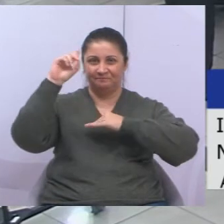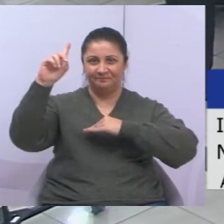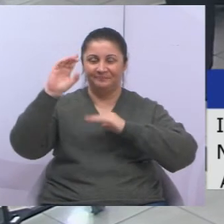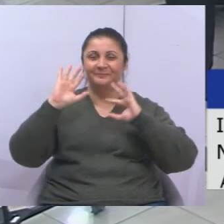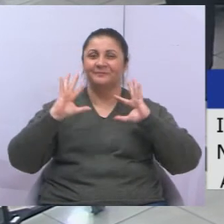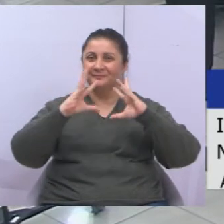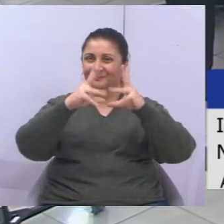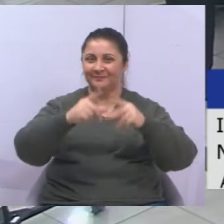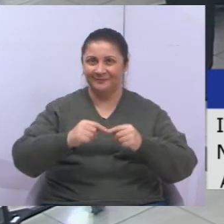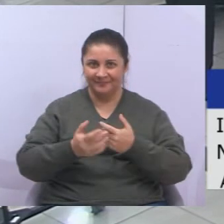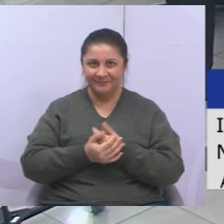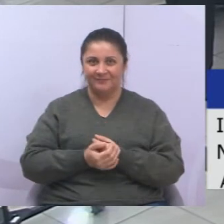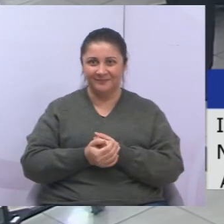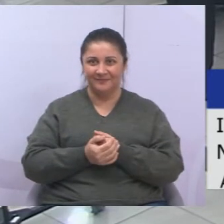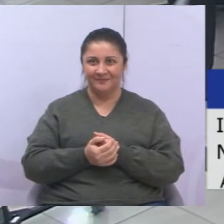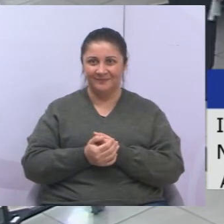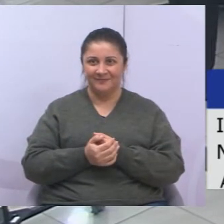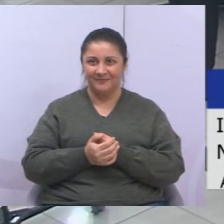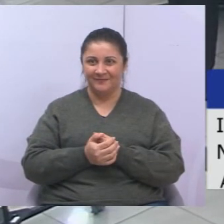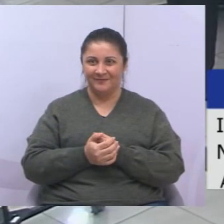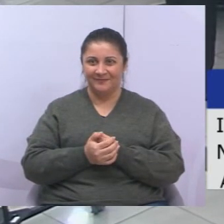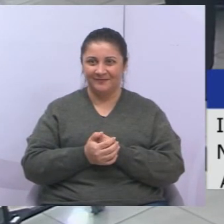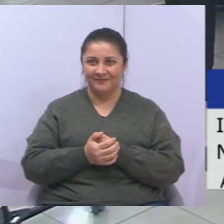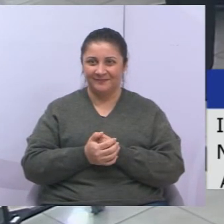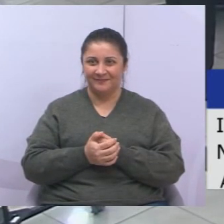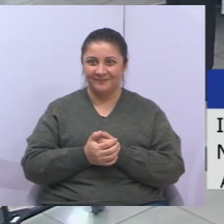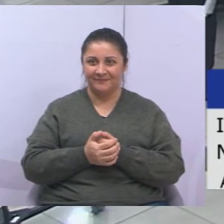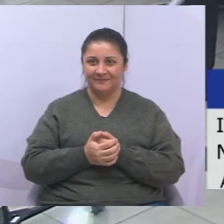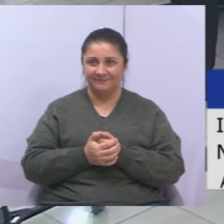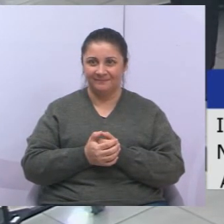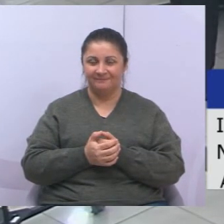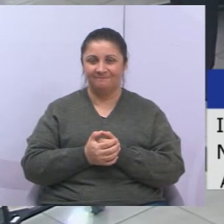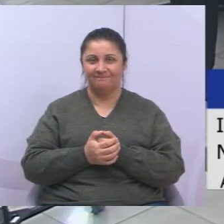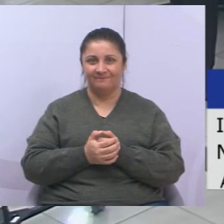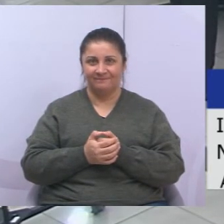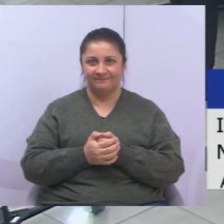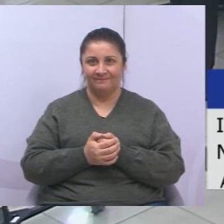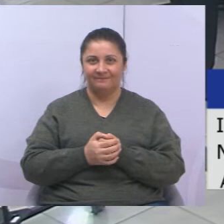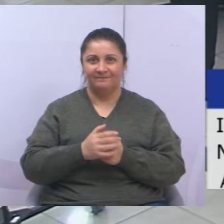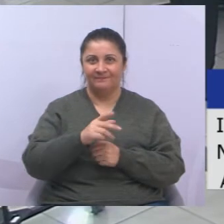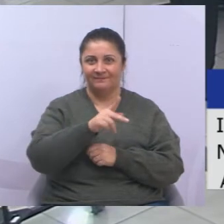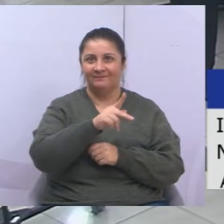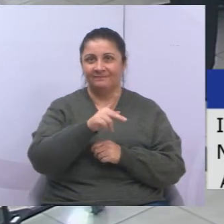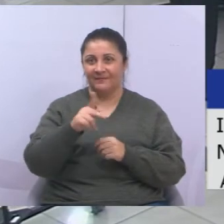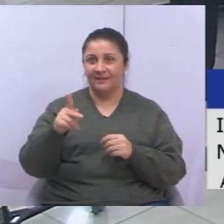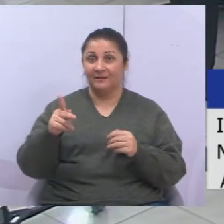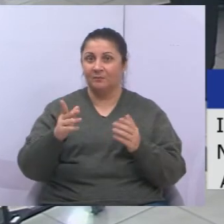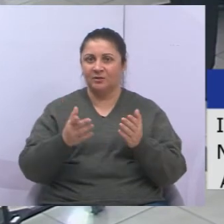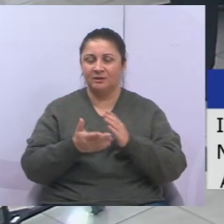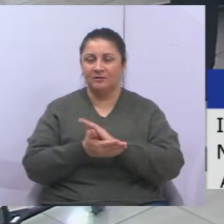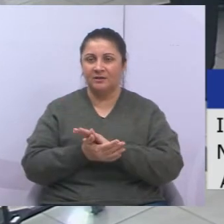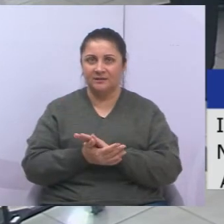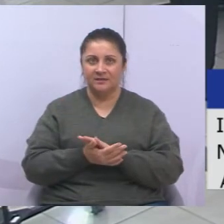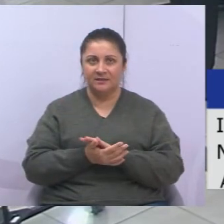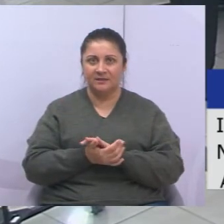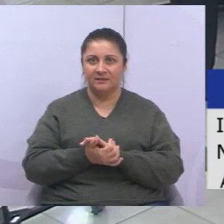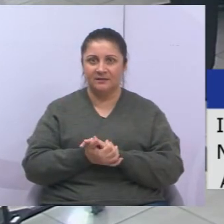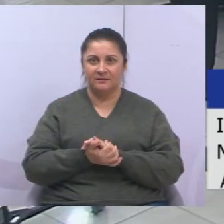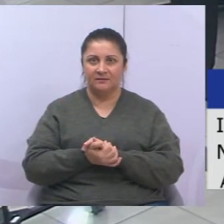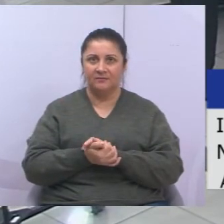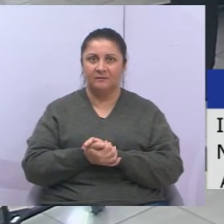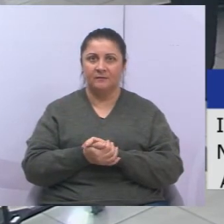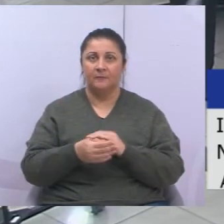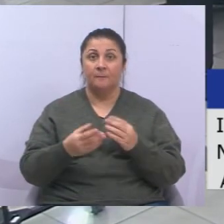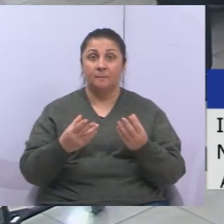Também gostaria aqui de, primeiro, parabenizar o pastor, tá, pelo projeto,